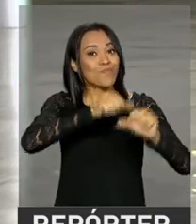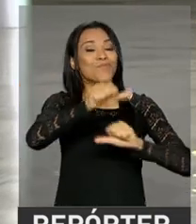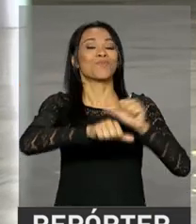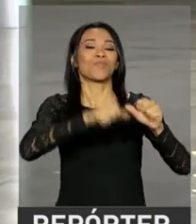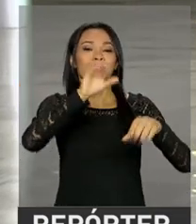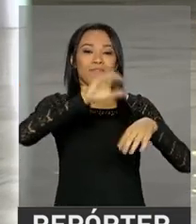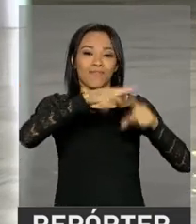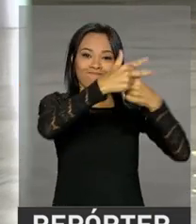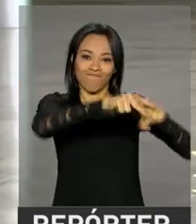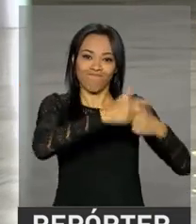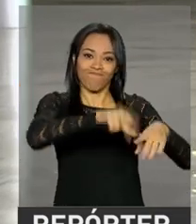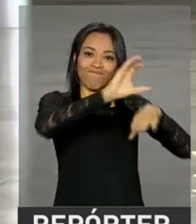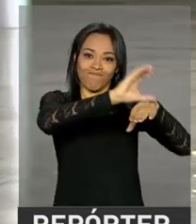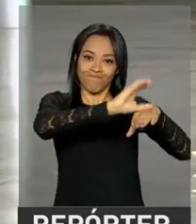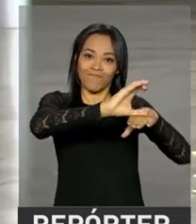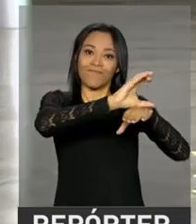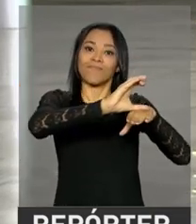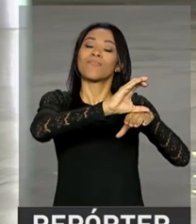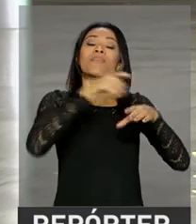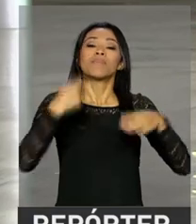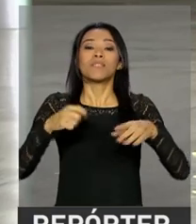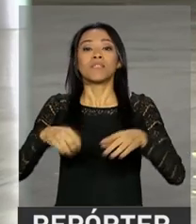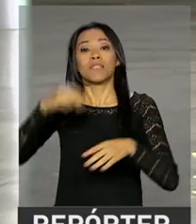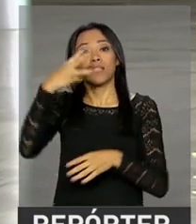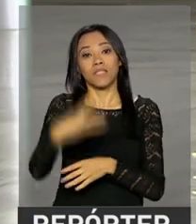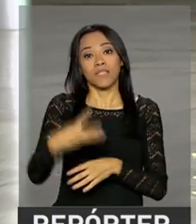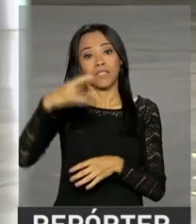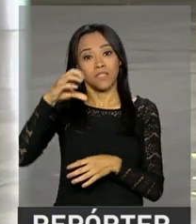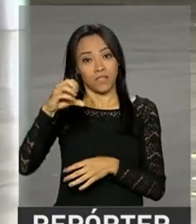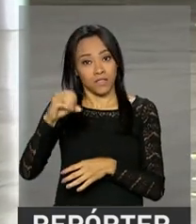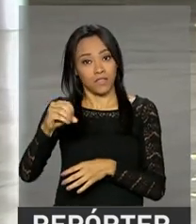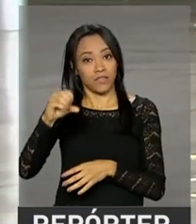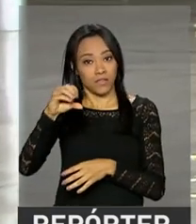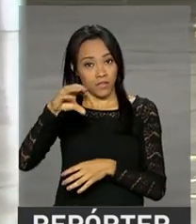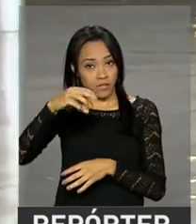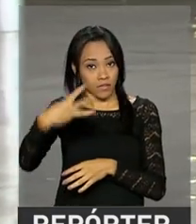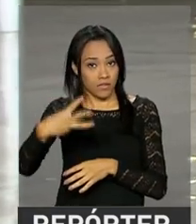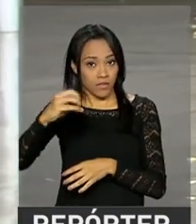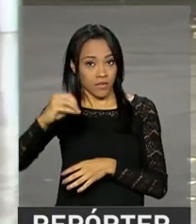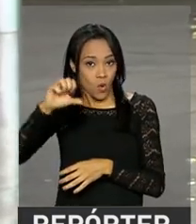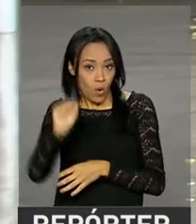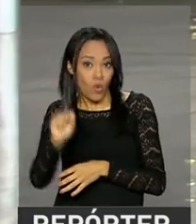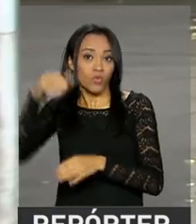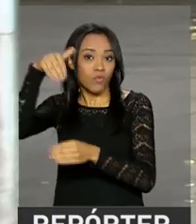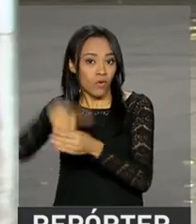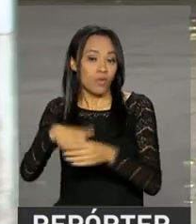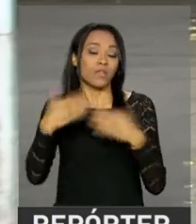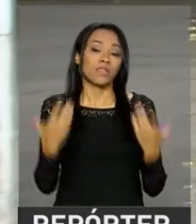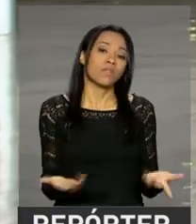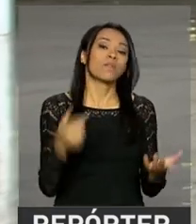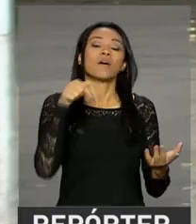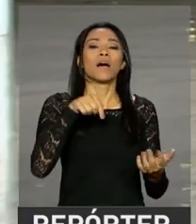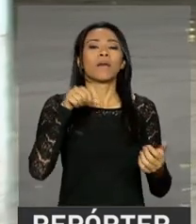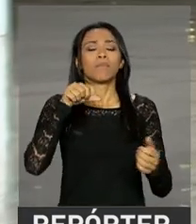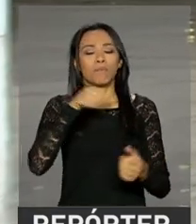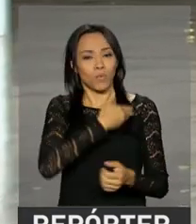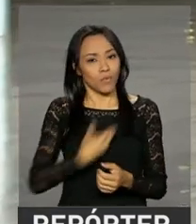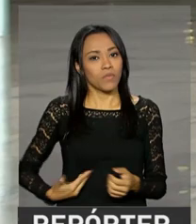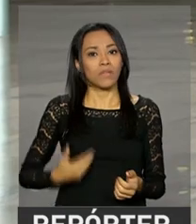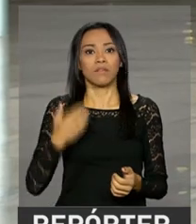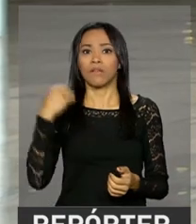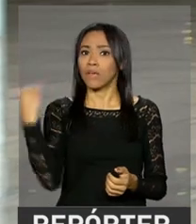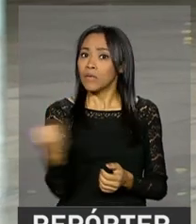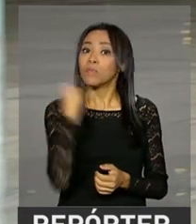menos 308 votos em dois turnos de votação para o governo a aprovação da reforma da Previdência é fundamental